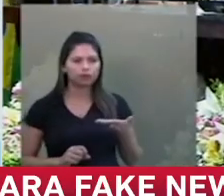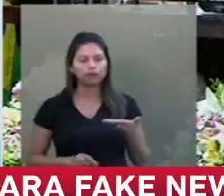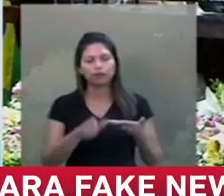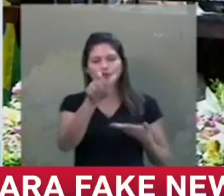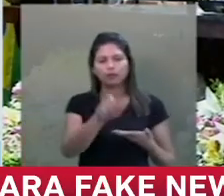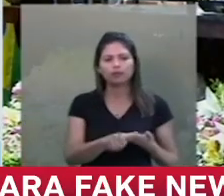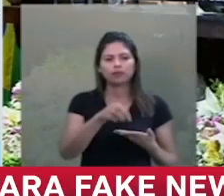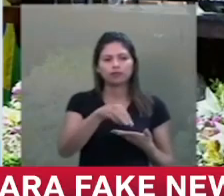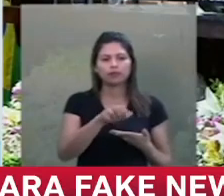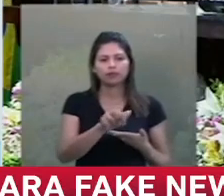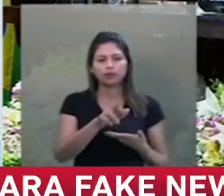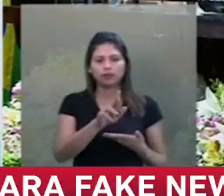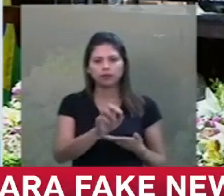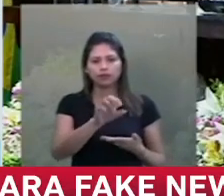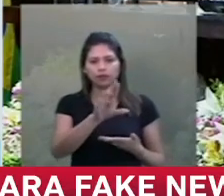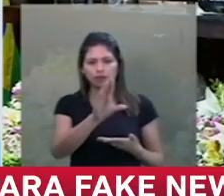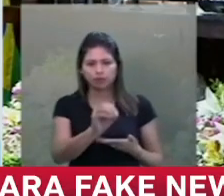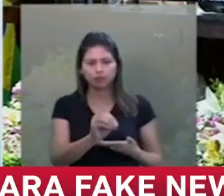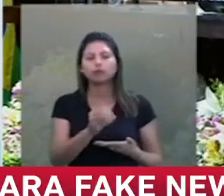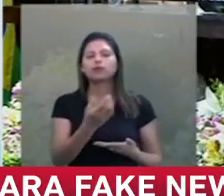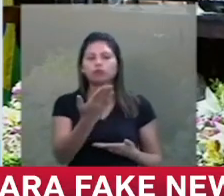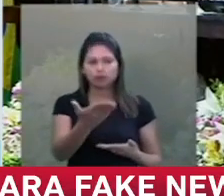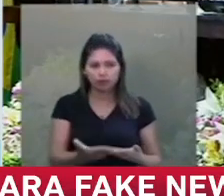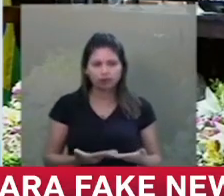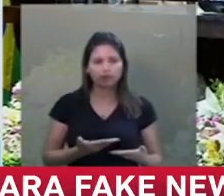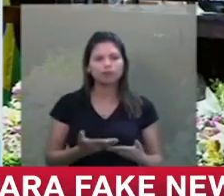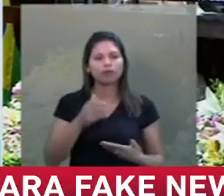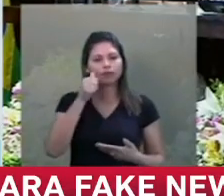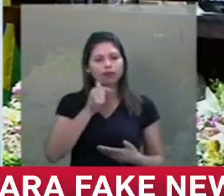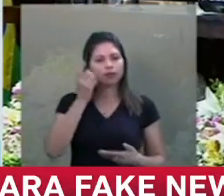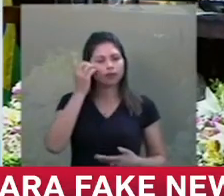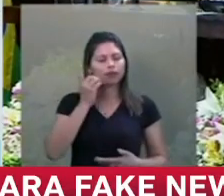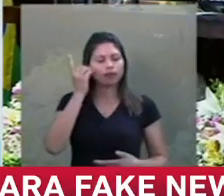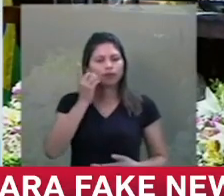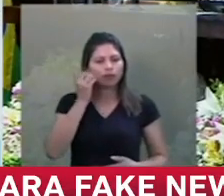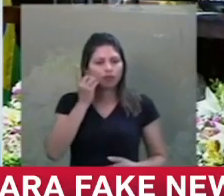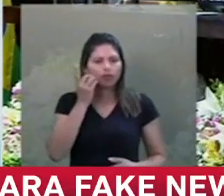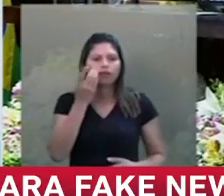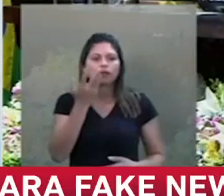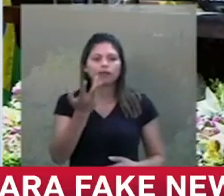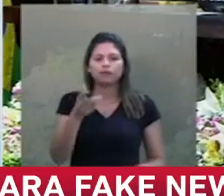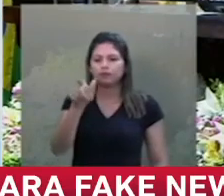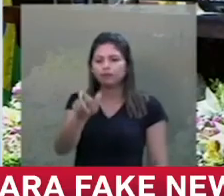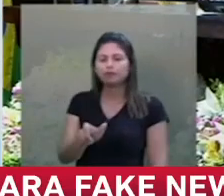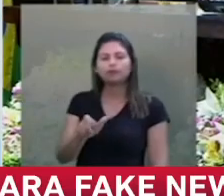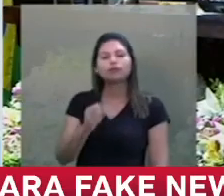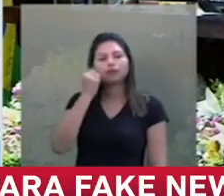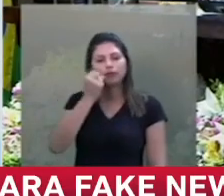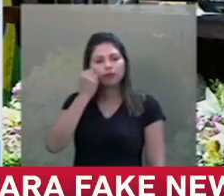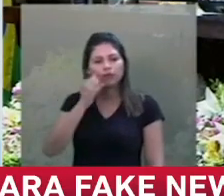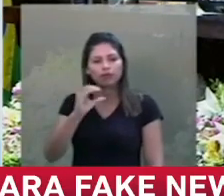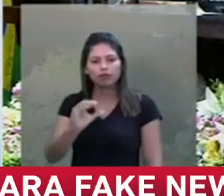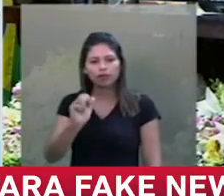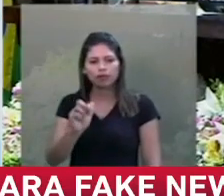em crimes contra o Estado Democrático de Direito. Há também vetos à questão do novo marco geral